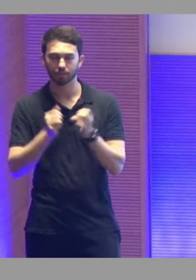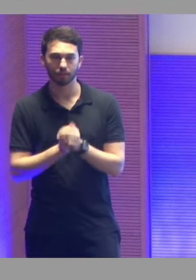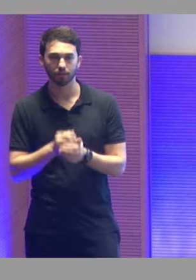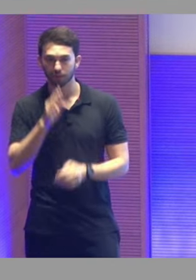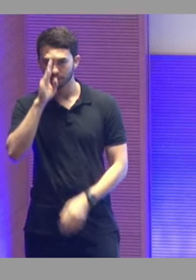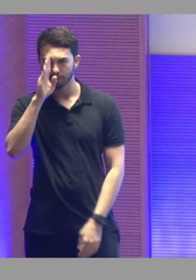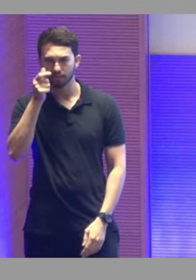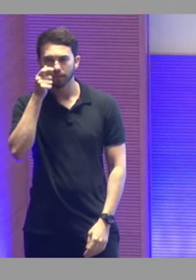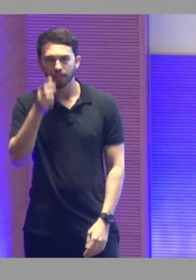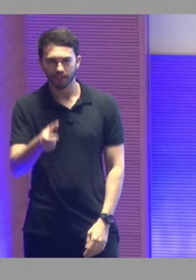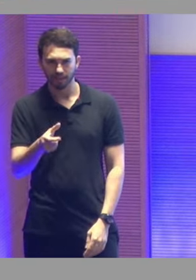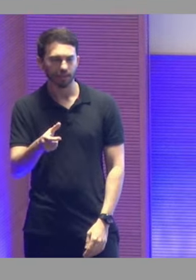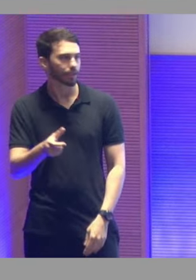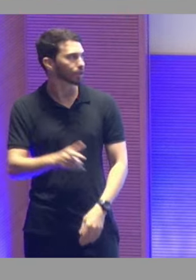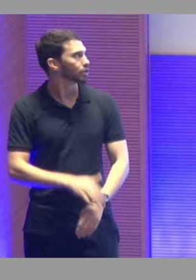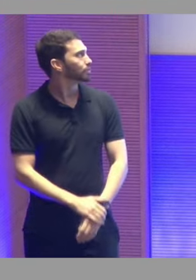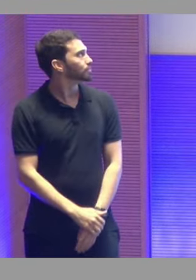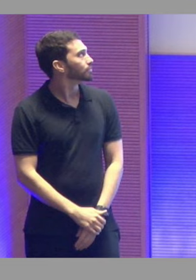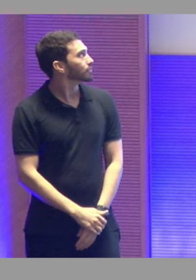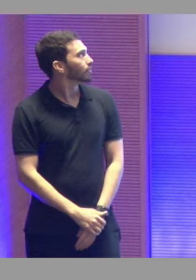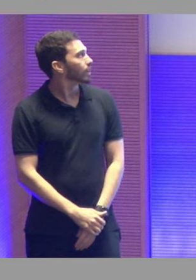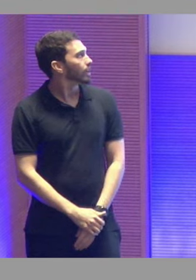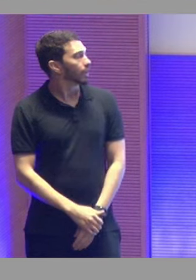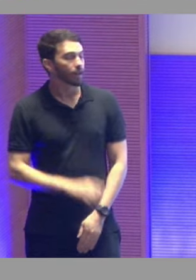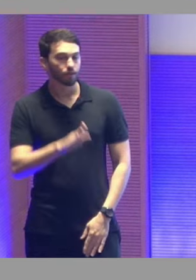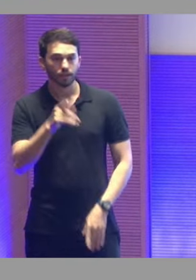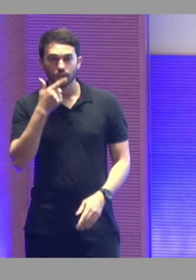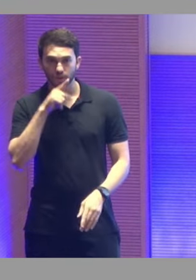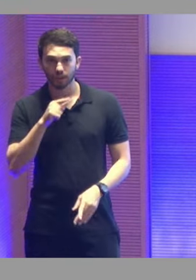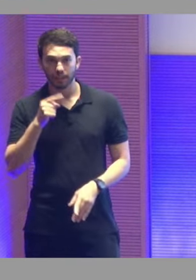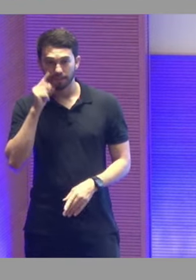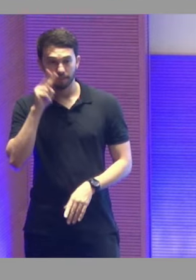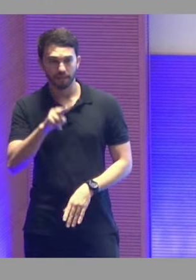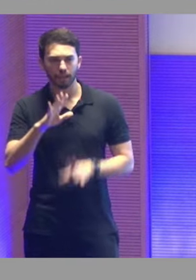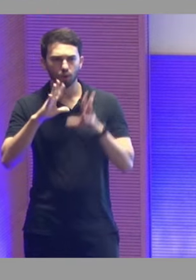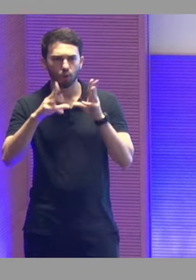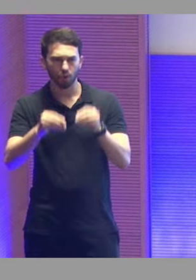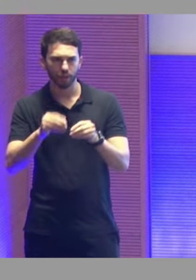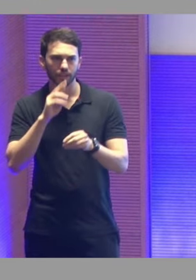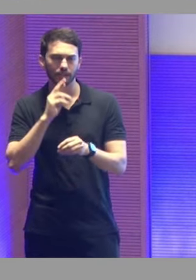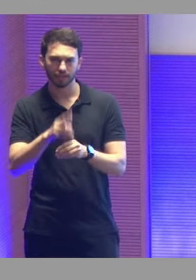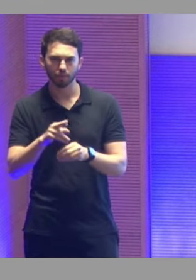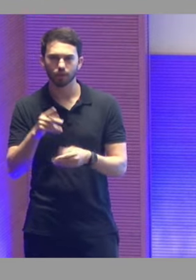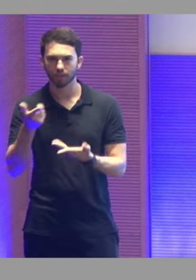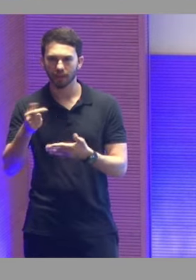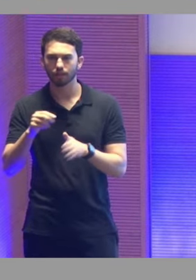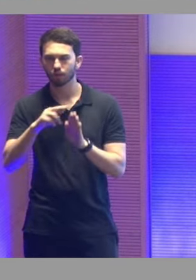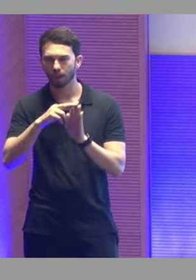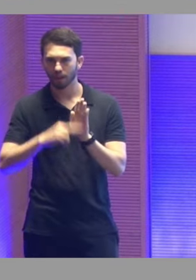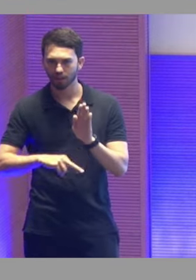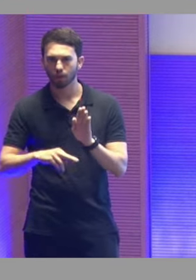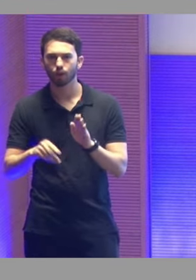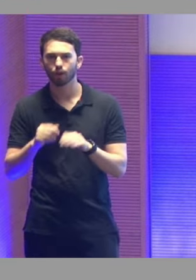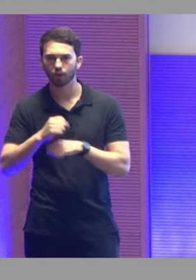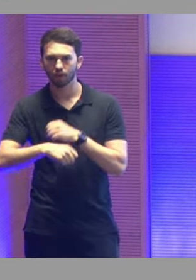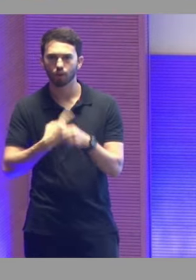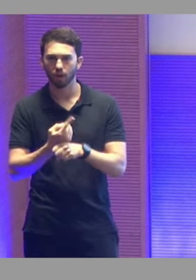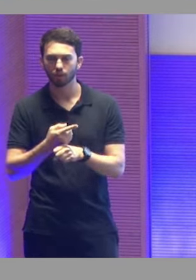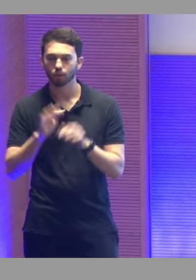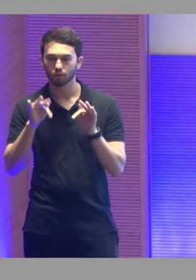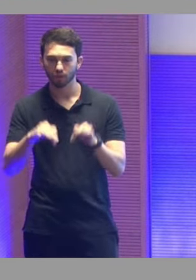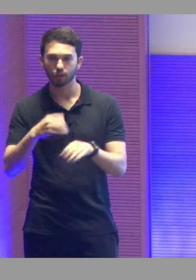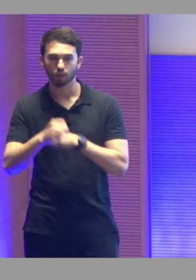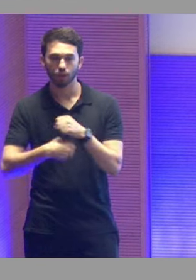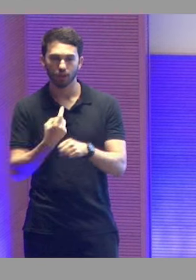interessantes para trazer para vocês mas Vocês conseguem acessar eh na íntegra as respostas da sondagem no nosso relatório anual que a gente publica no final do